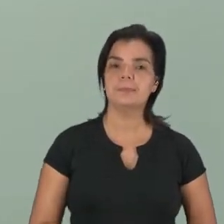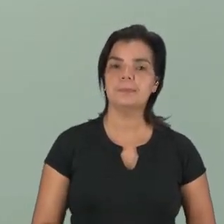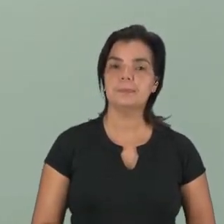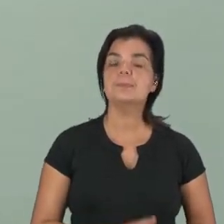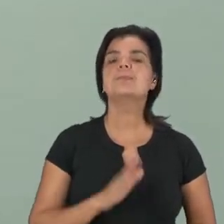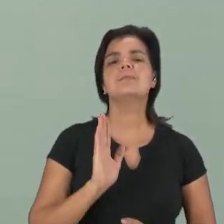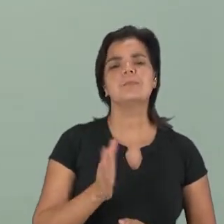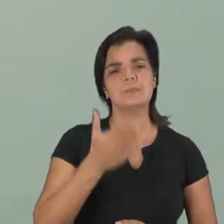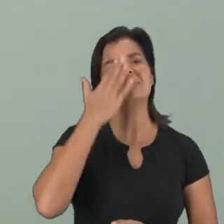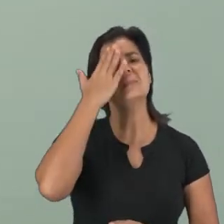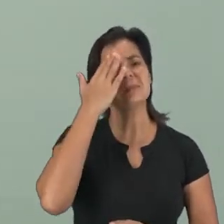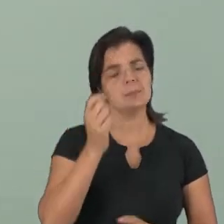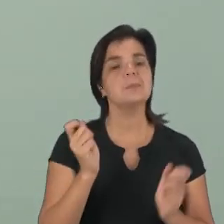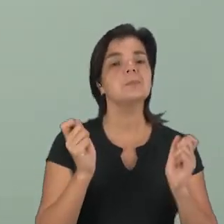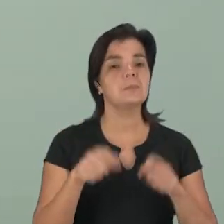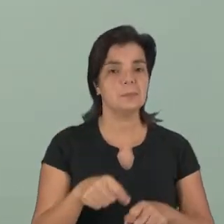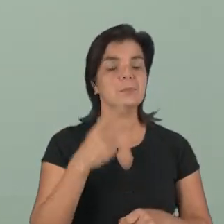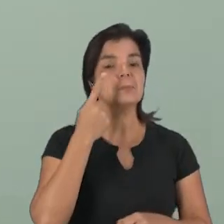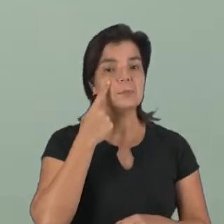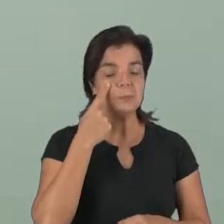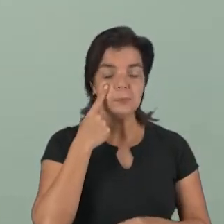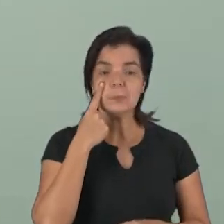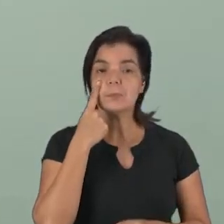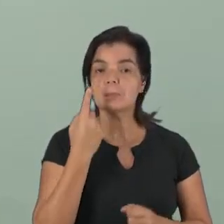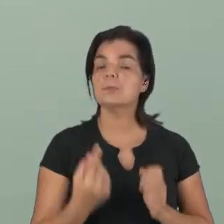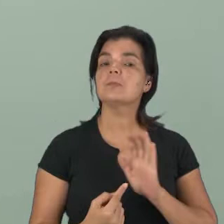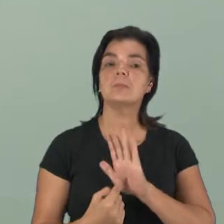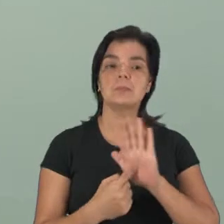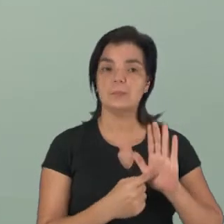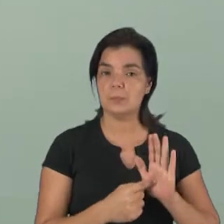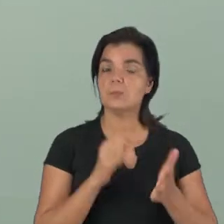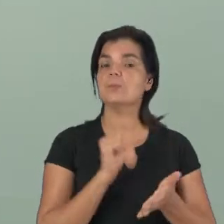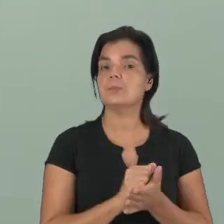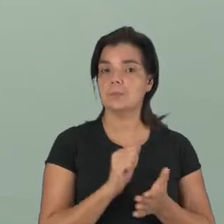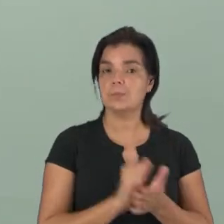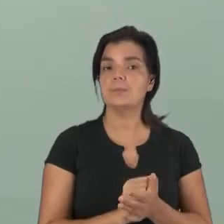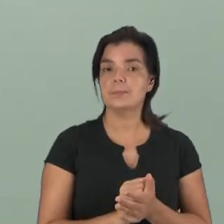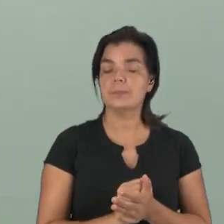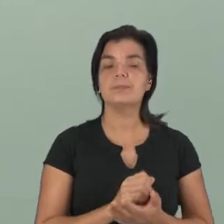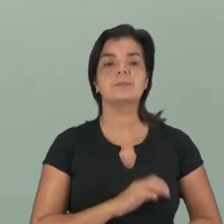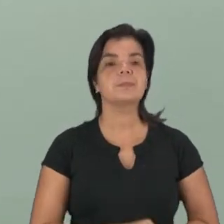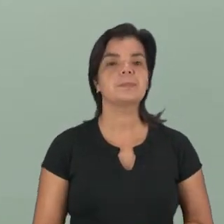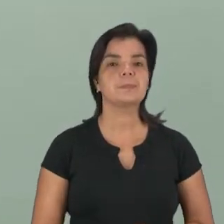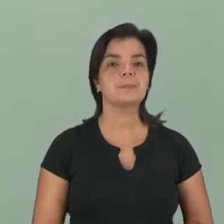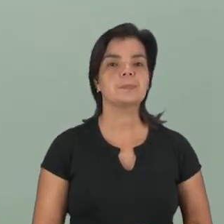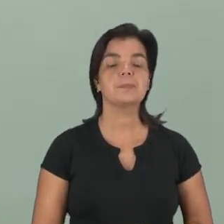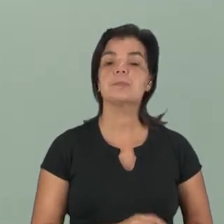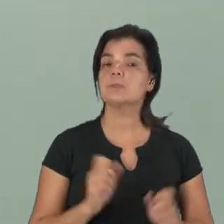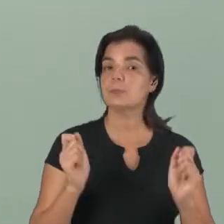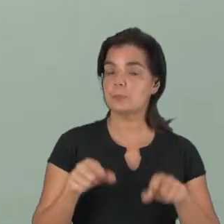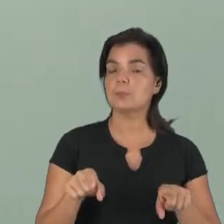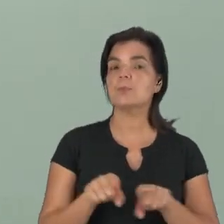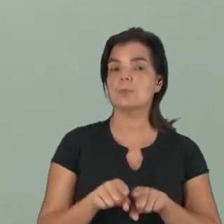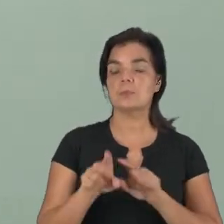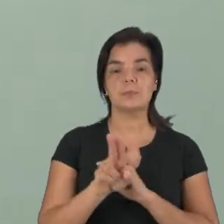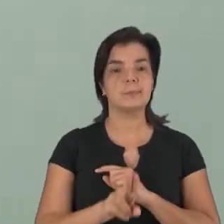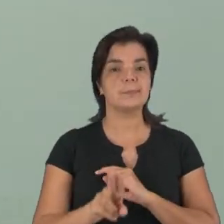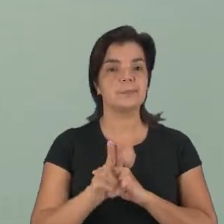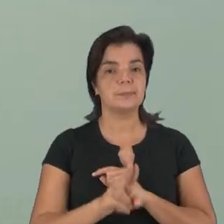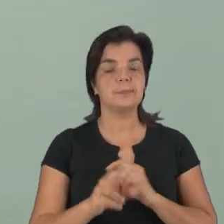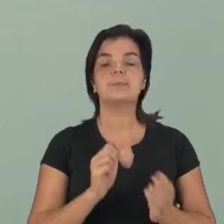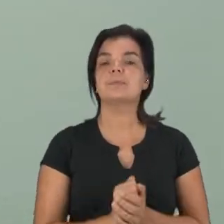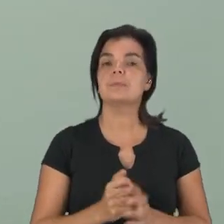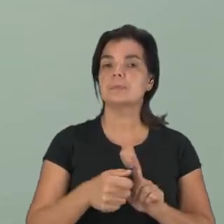nós já sabemos que nós podemos registrar As Nossas ações certo nós podemos utilizar